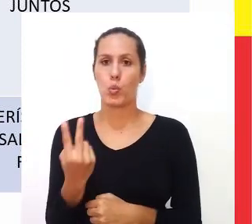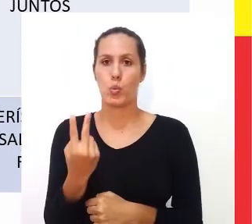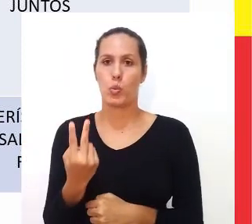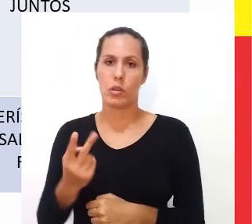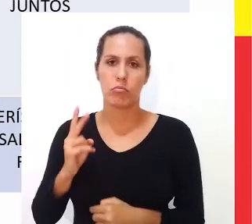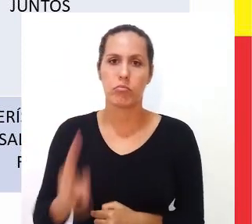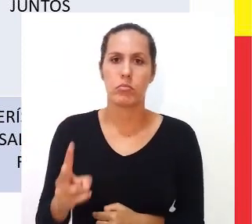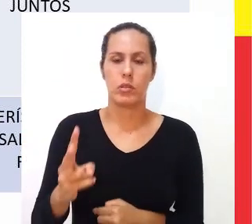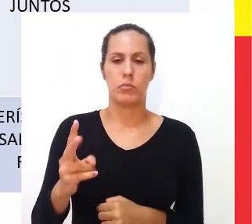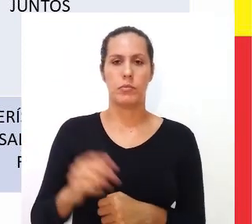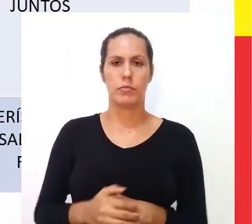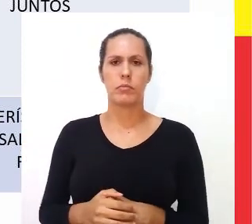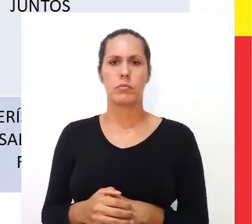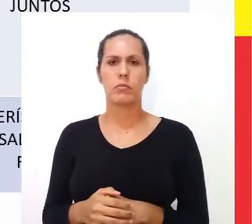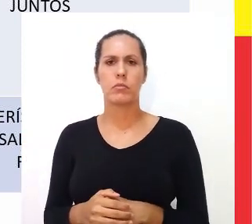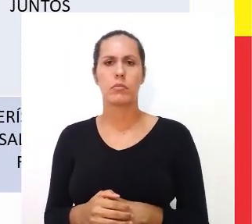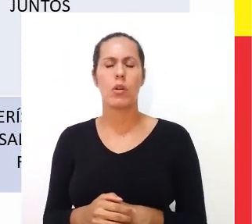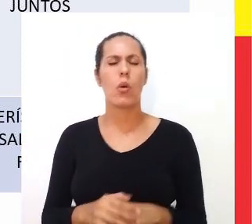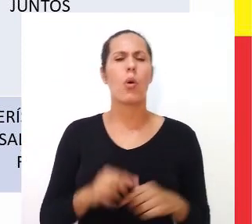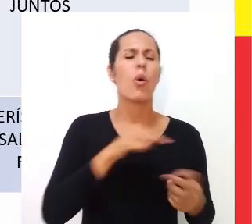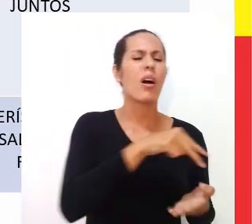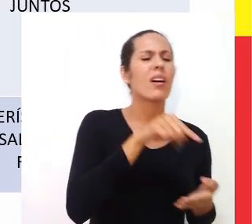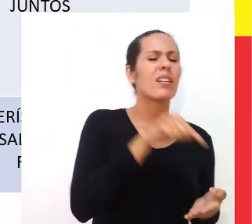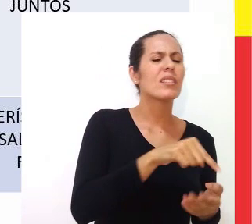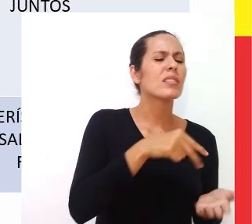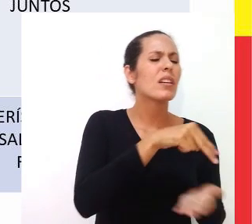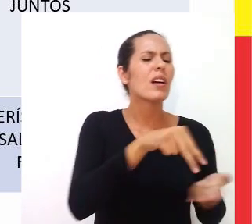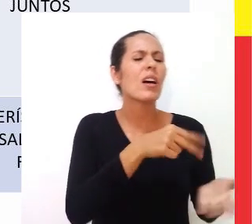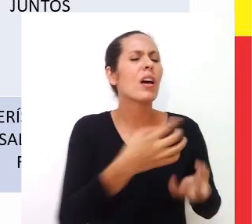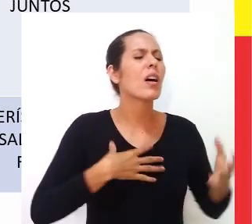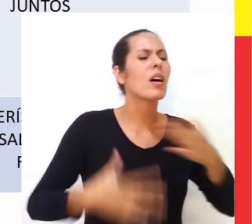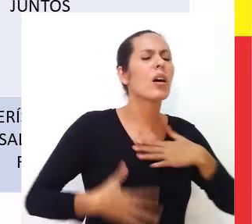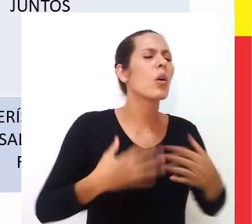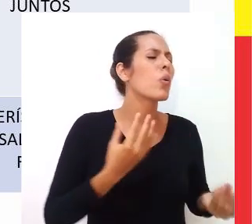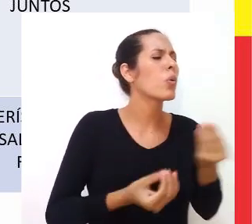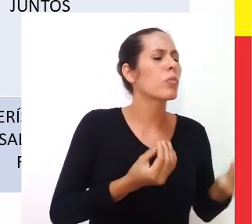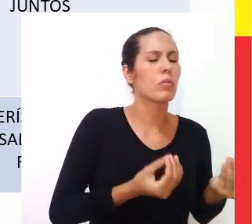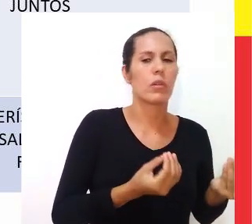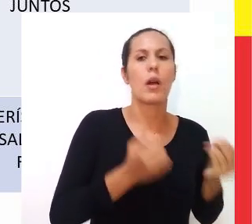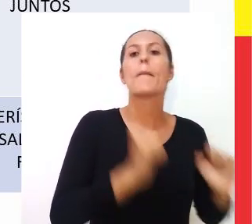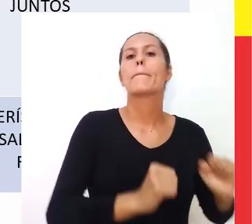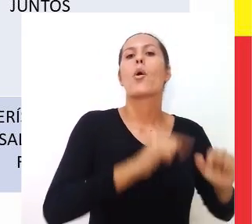tá? E de que forma se dança a dança teatro?